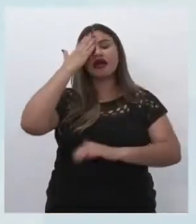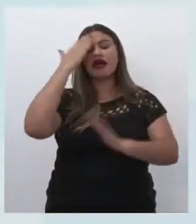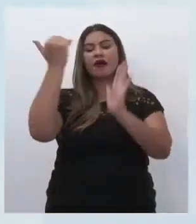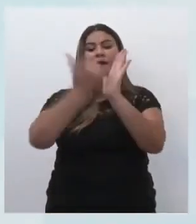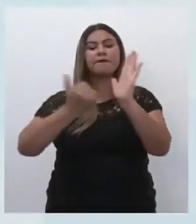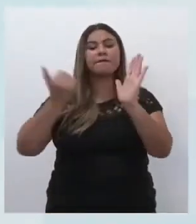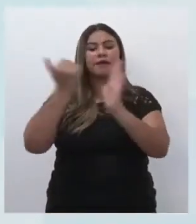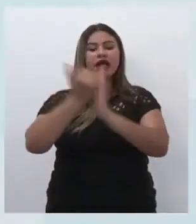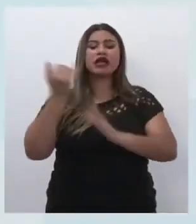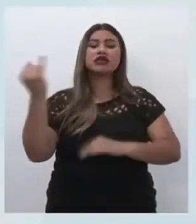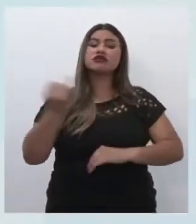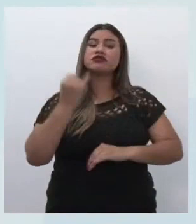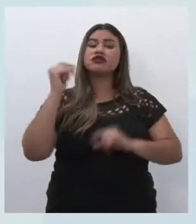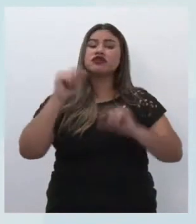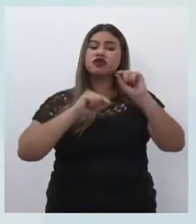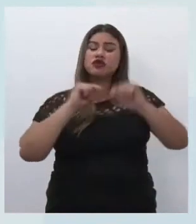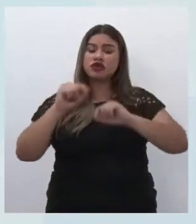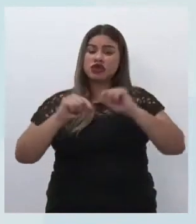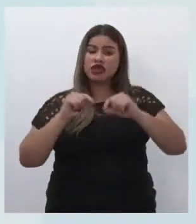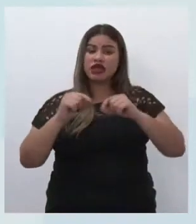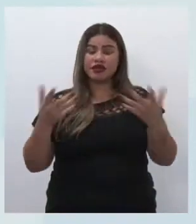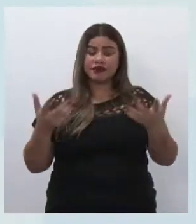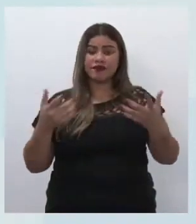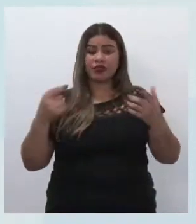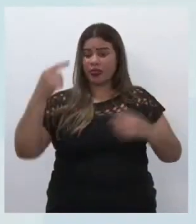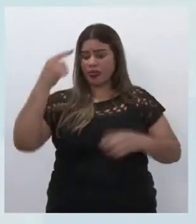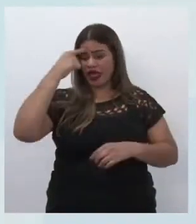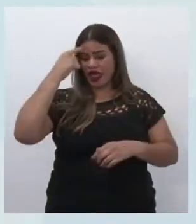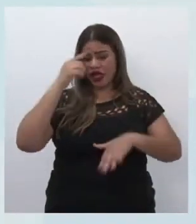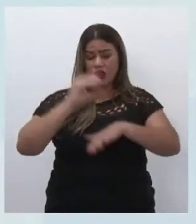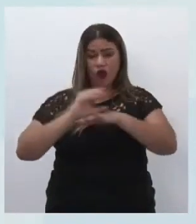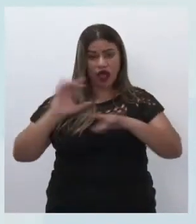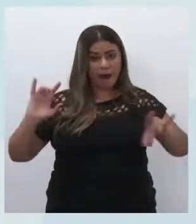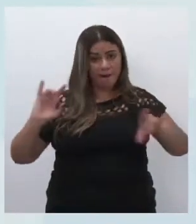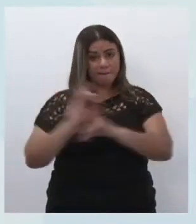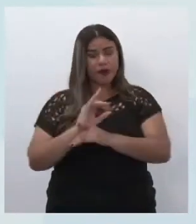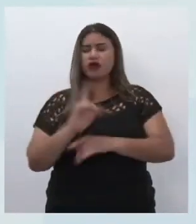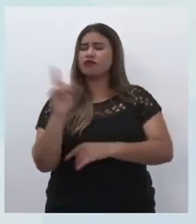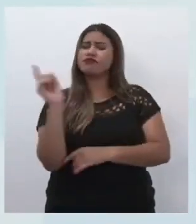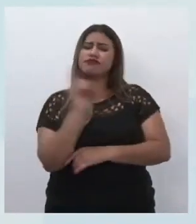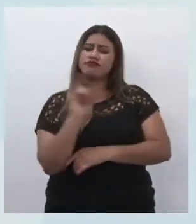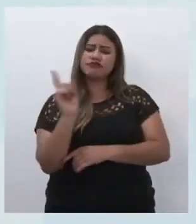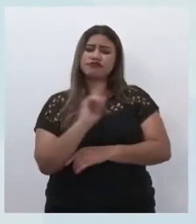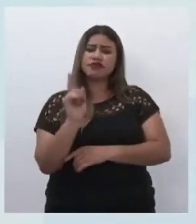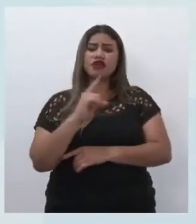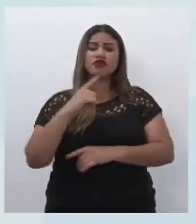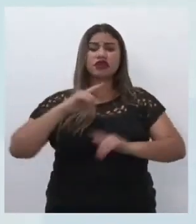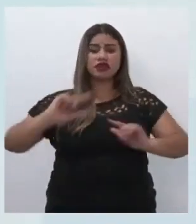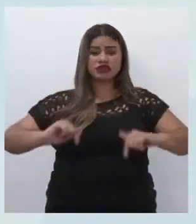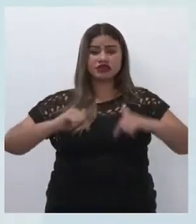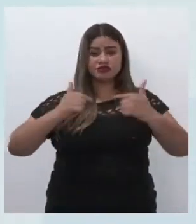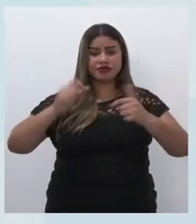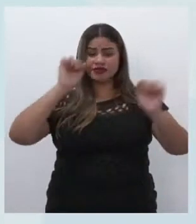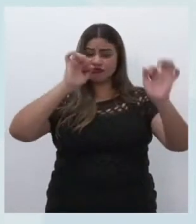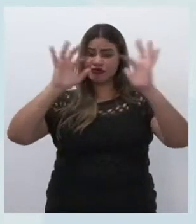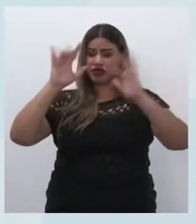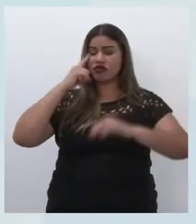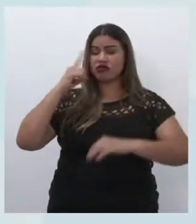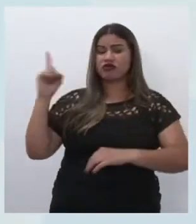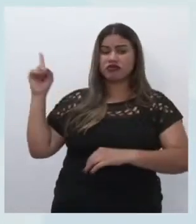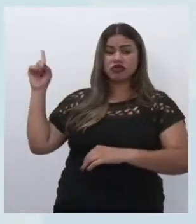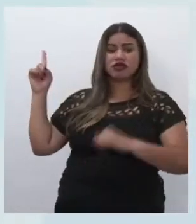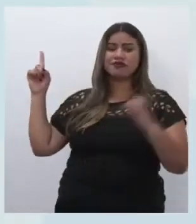importante que a formação ela não para por aqui, né? Ela tem um engajamento teórico, essa Saiba Mais é muito importante que